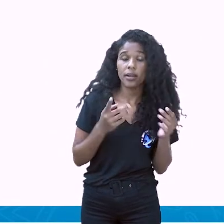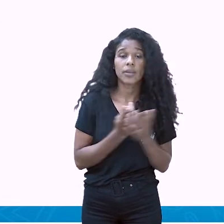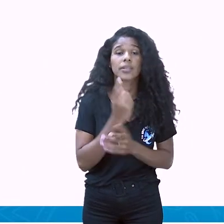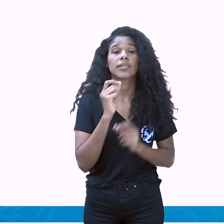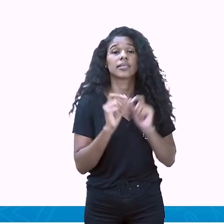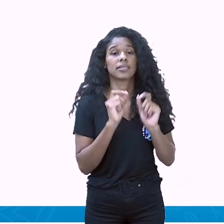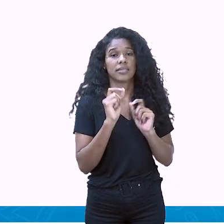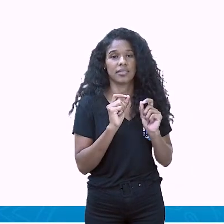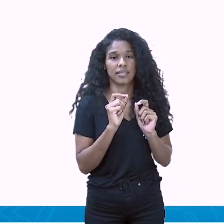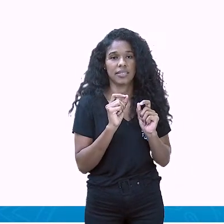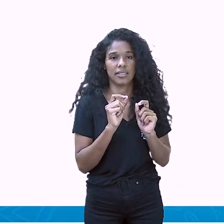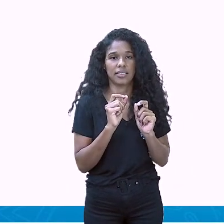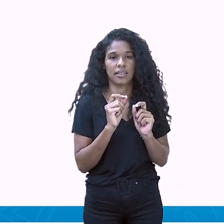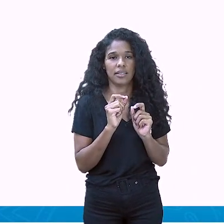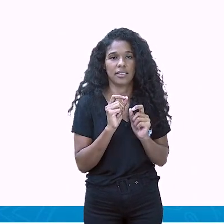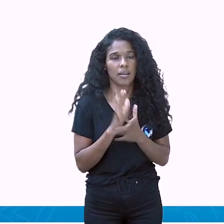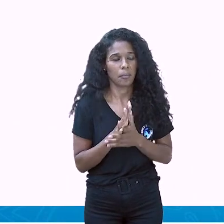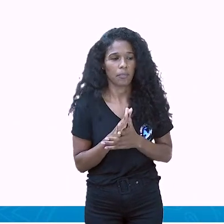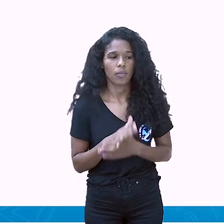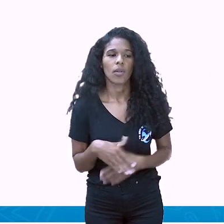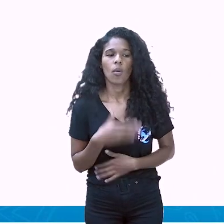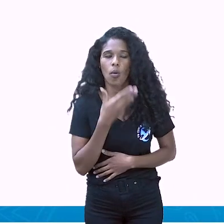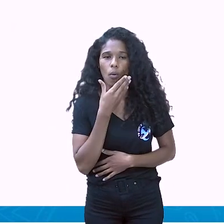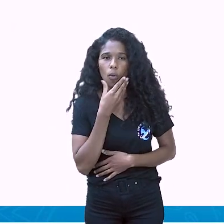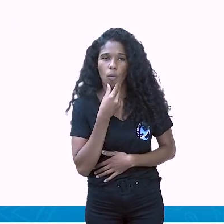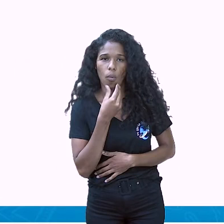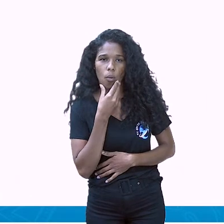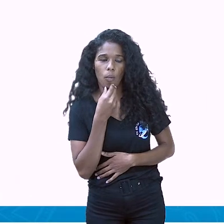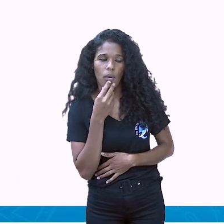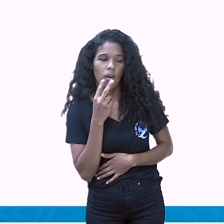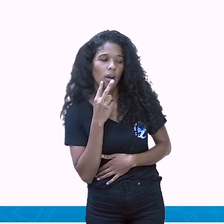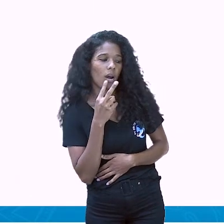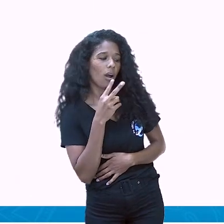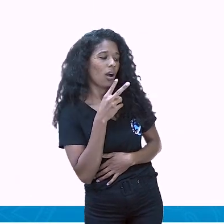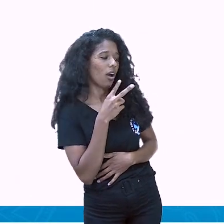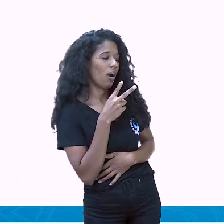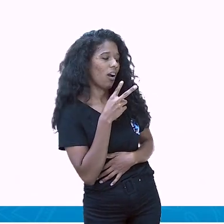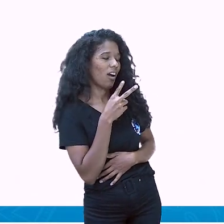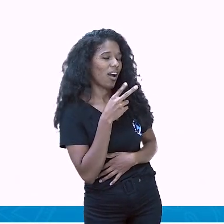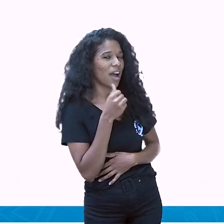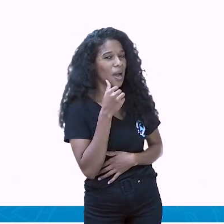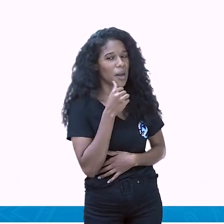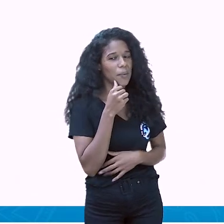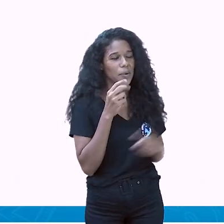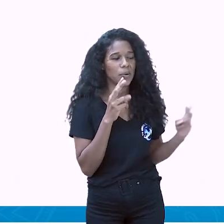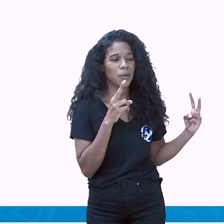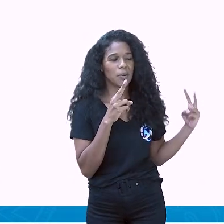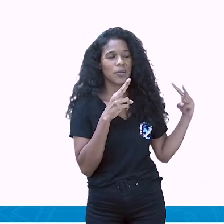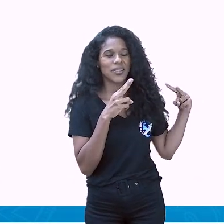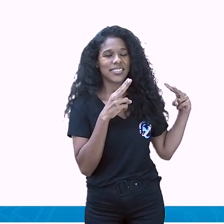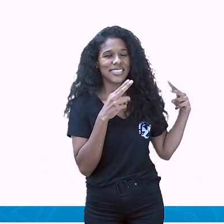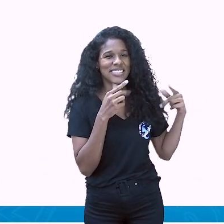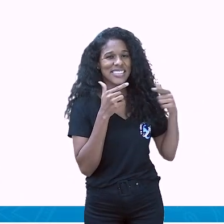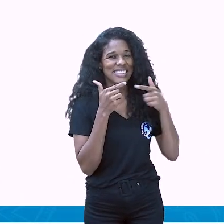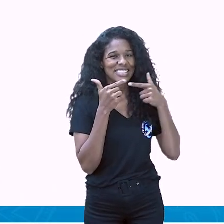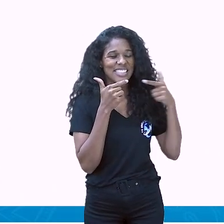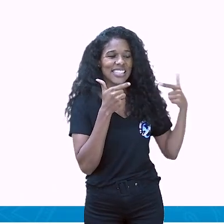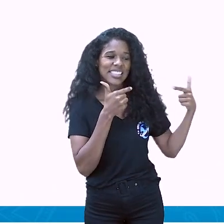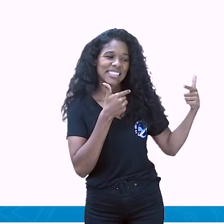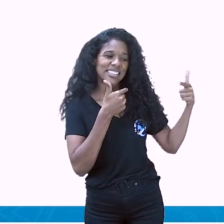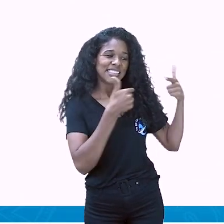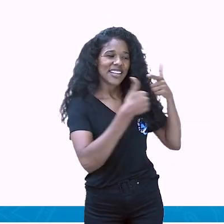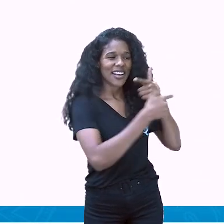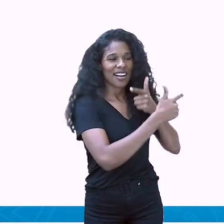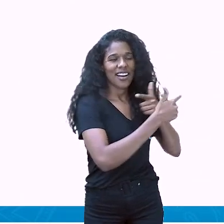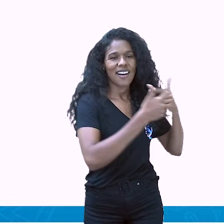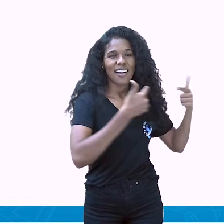para trás. Marina sorria, confirmando. Ele sorria também. Diversas vezes ele olhou para trás e